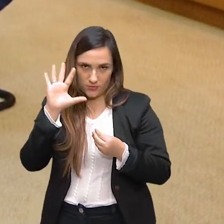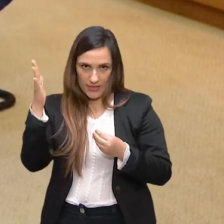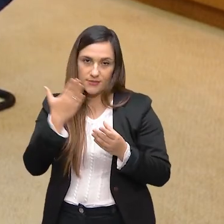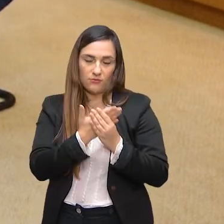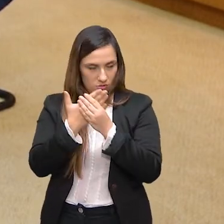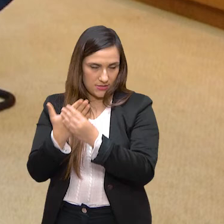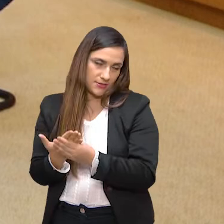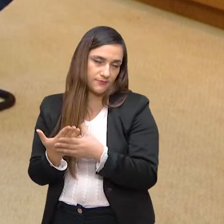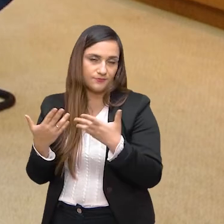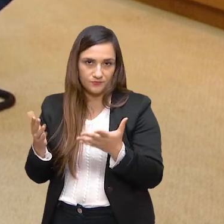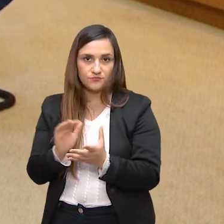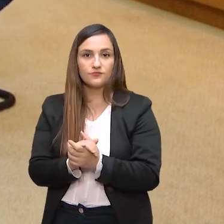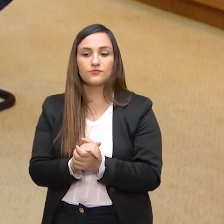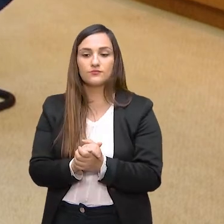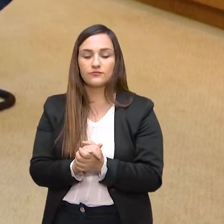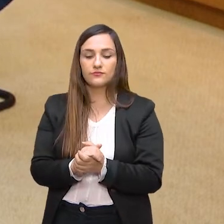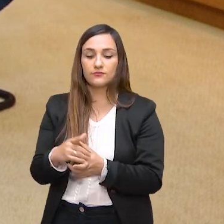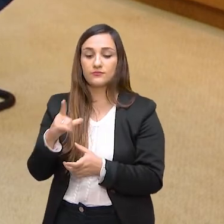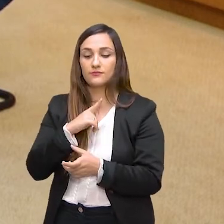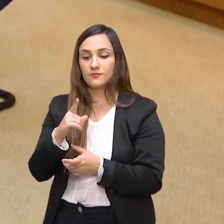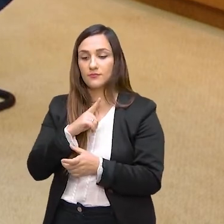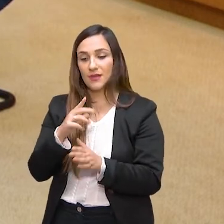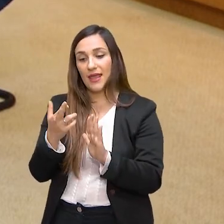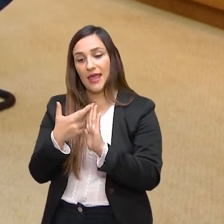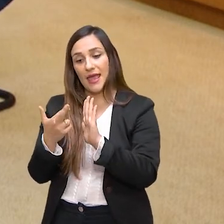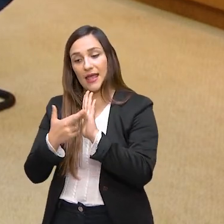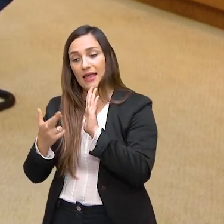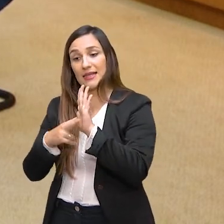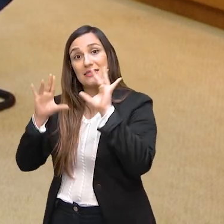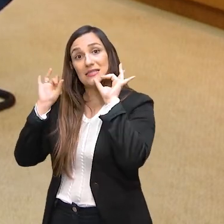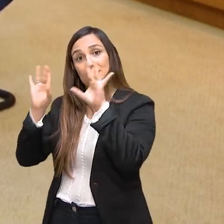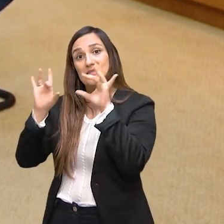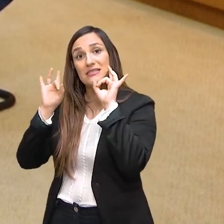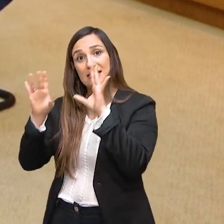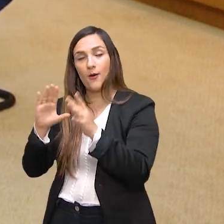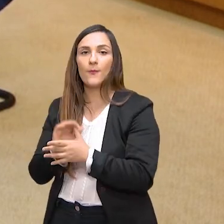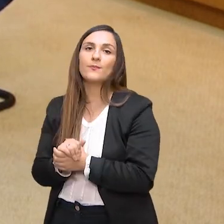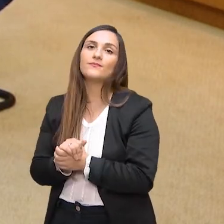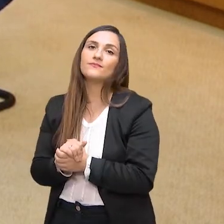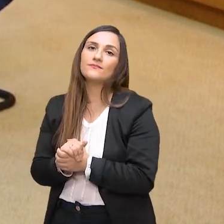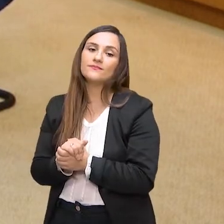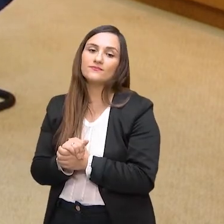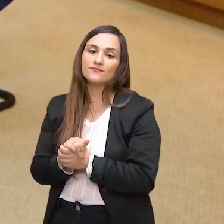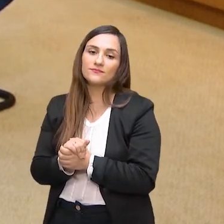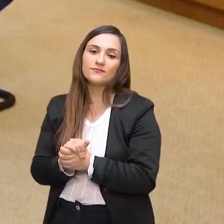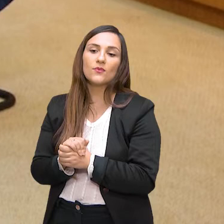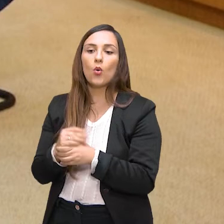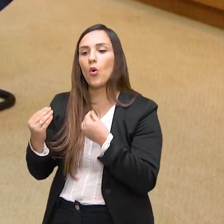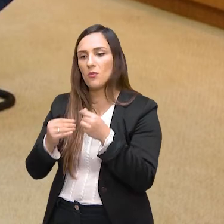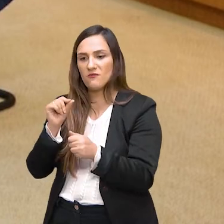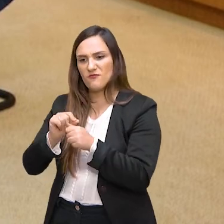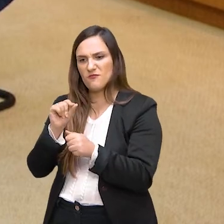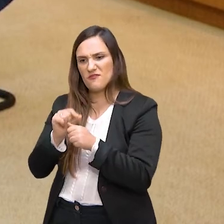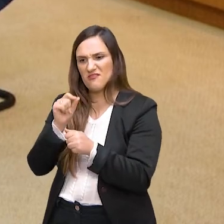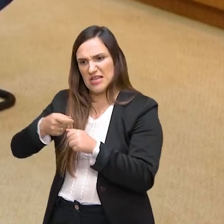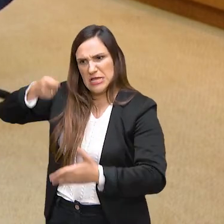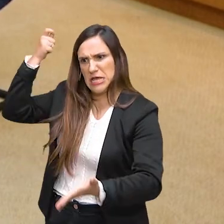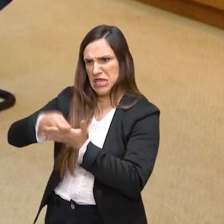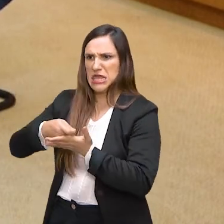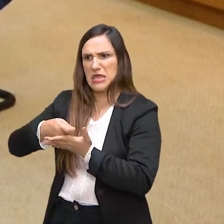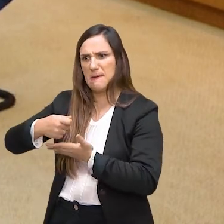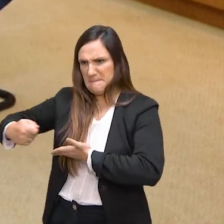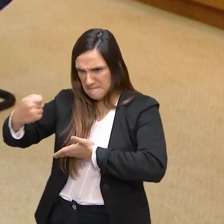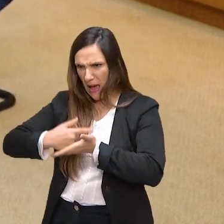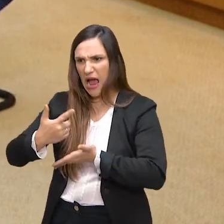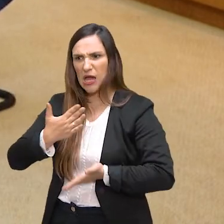as etapas do processo. Aí você tem os chamados procedimentos especiais e tem também o processo de execução, e tudo isso